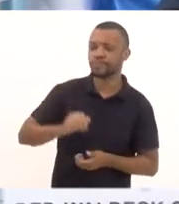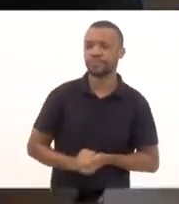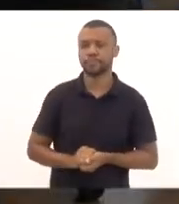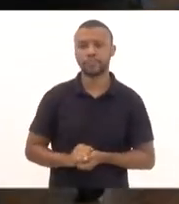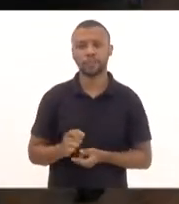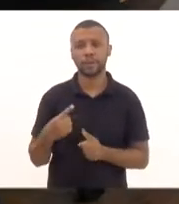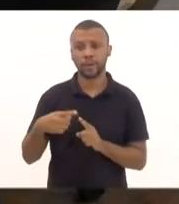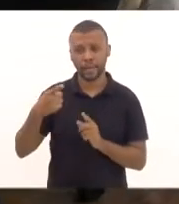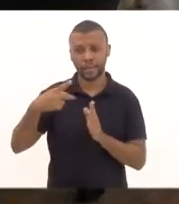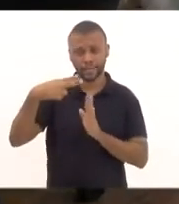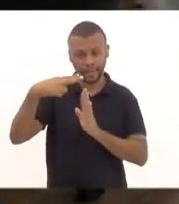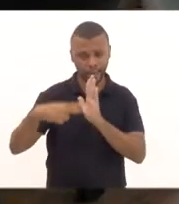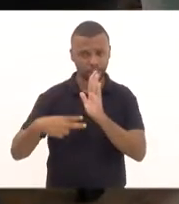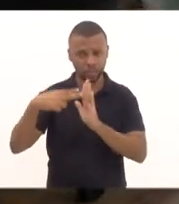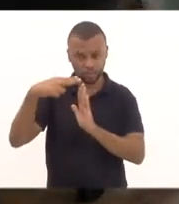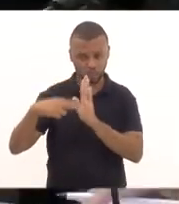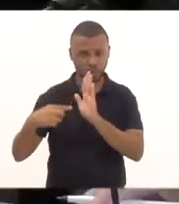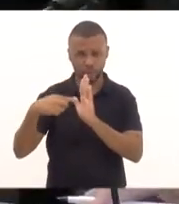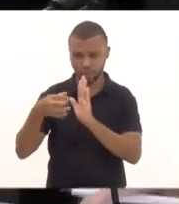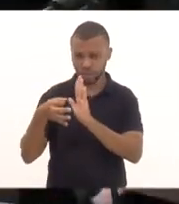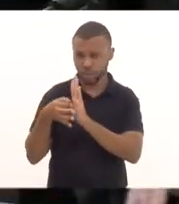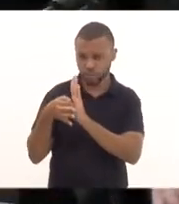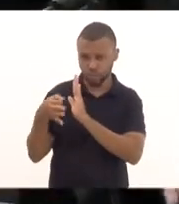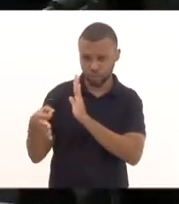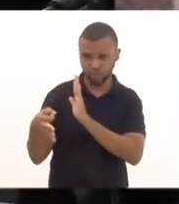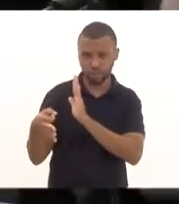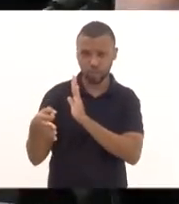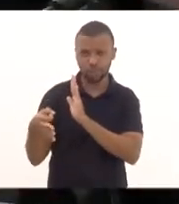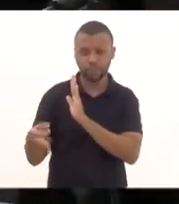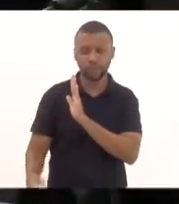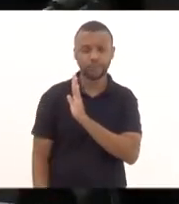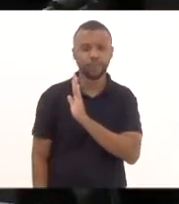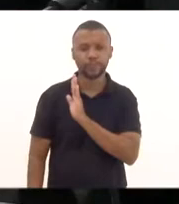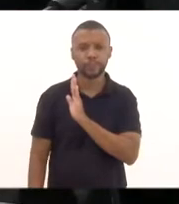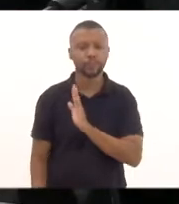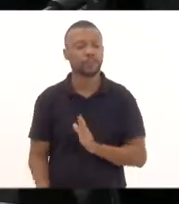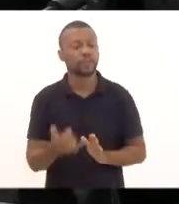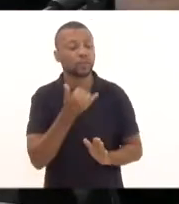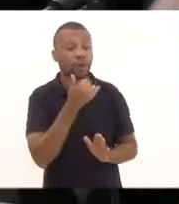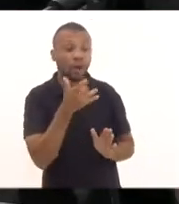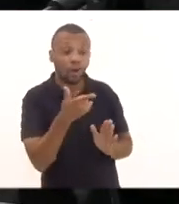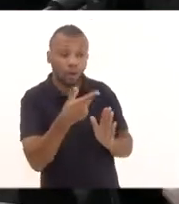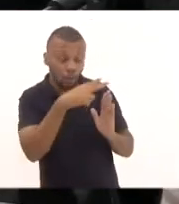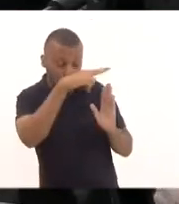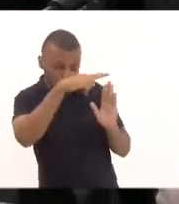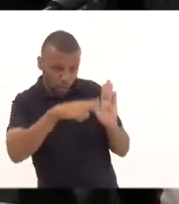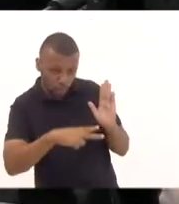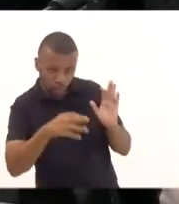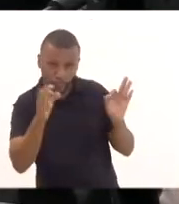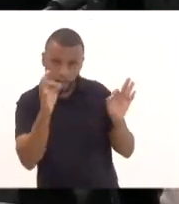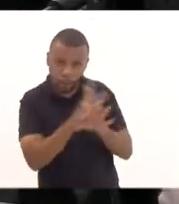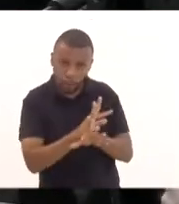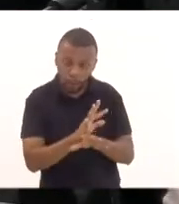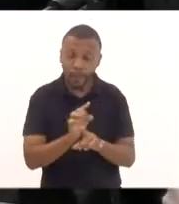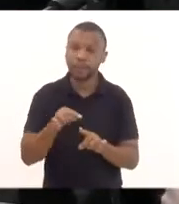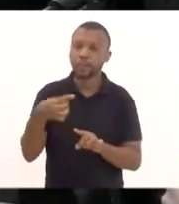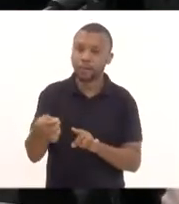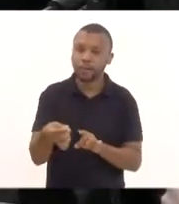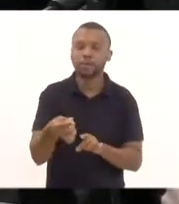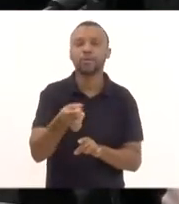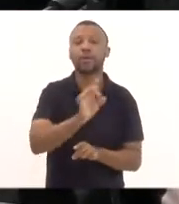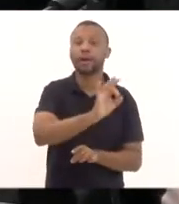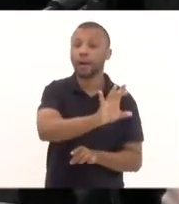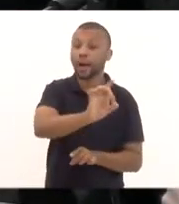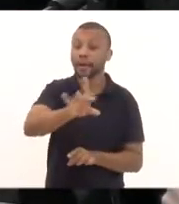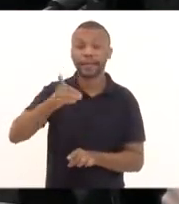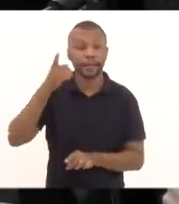leitura a gente tem rock para sugerir ou só no final não eu sugiro fazer a leitura e depois eu vou abrir para cada membro da CPI